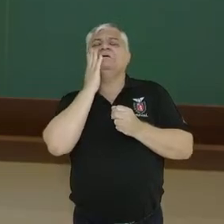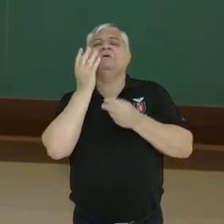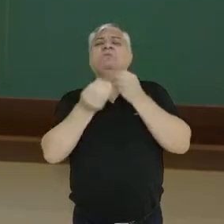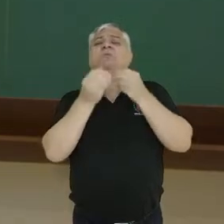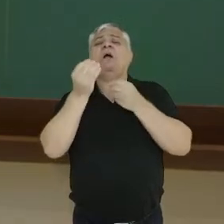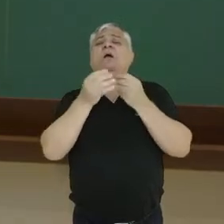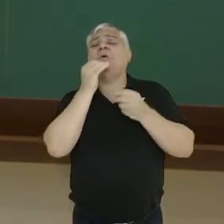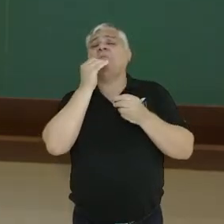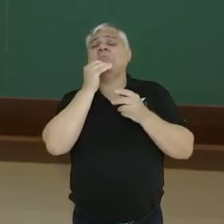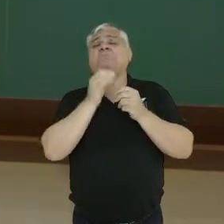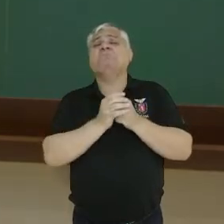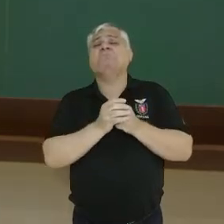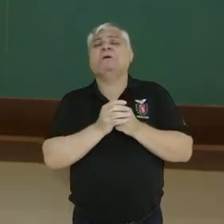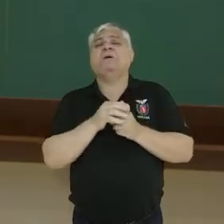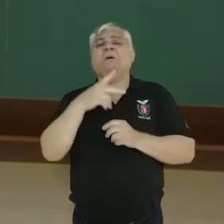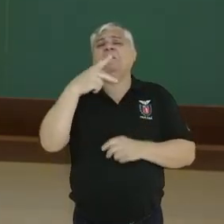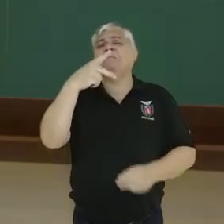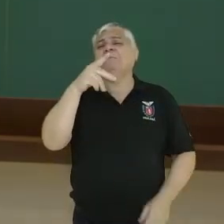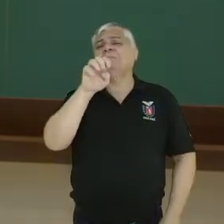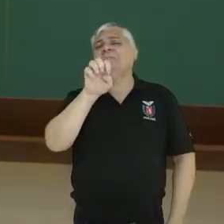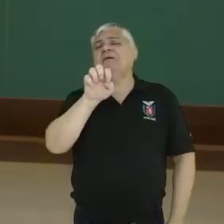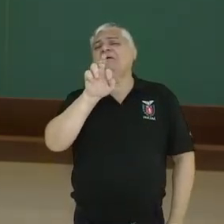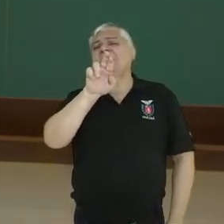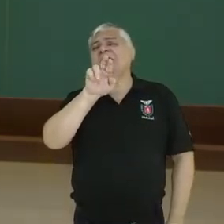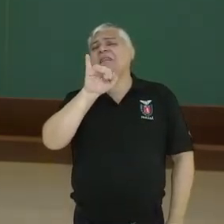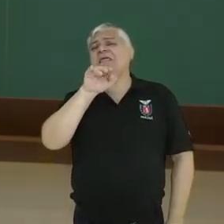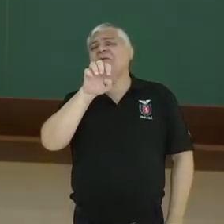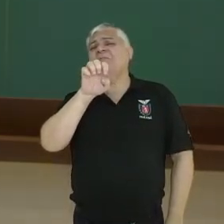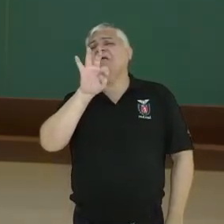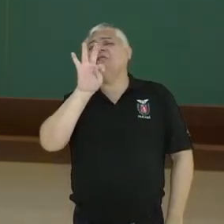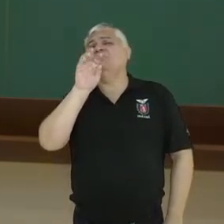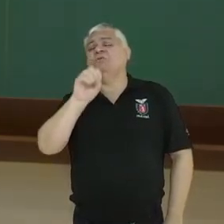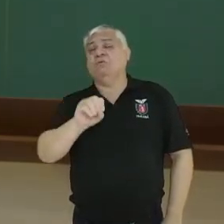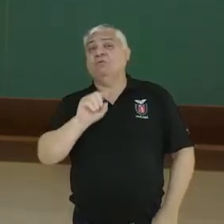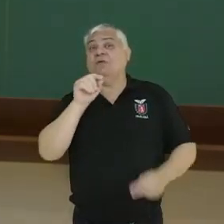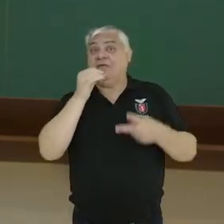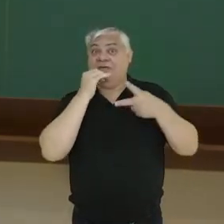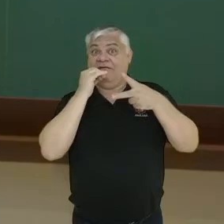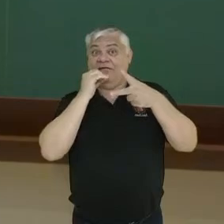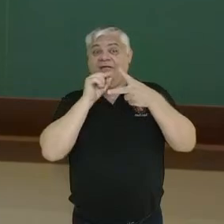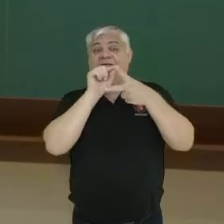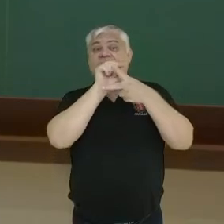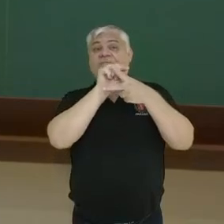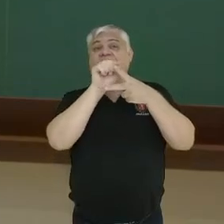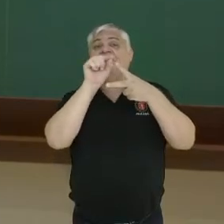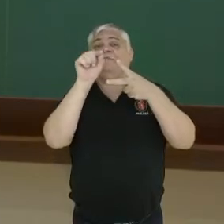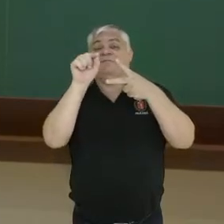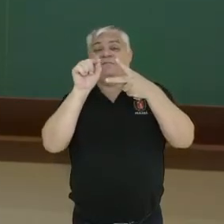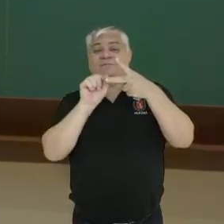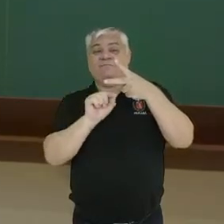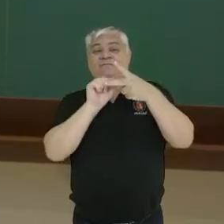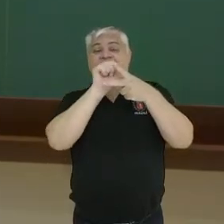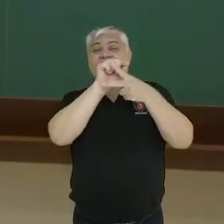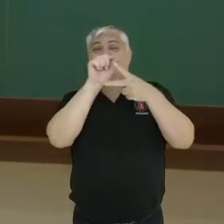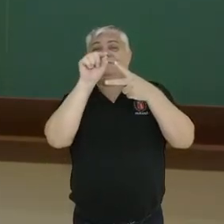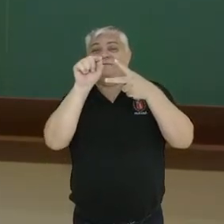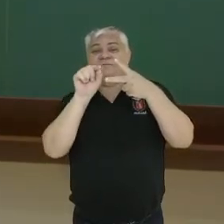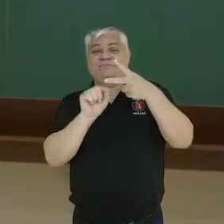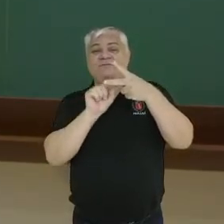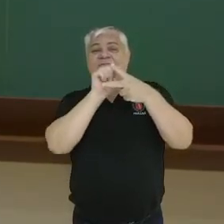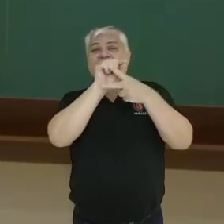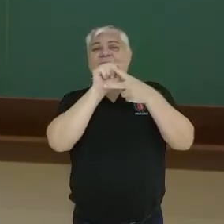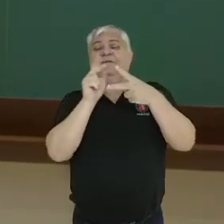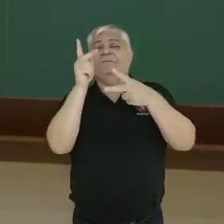perímetro desse triângulo. O que é perímetro? Perímetro é o contorno. É a soma da medida de todos